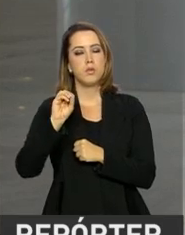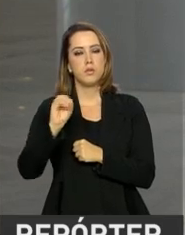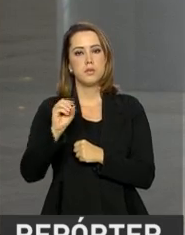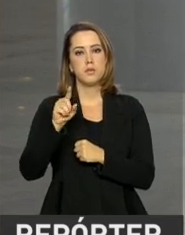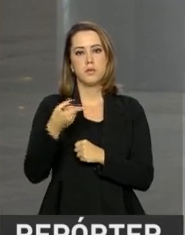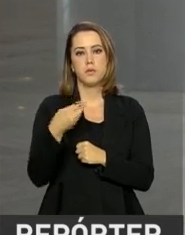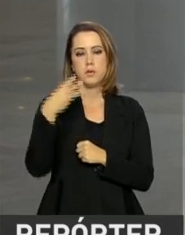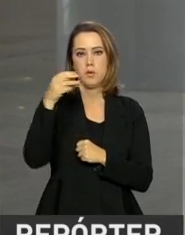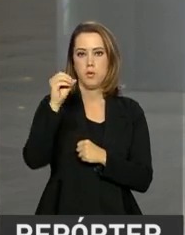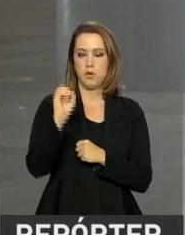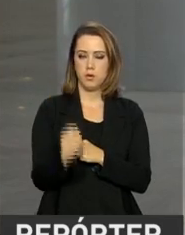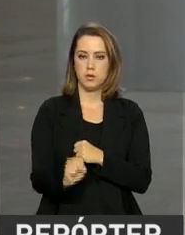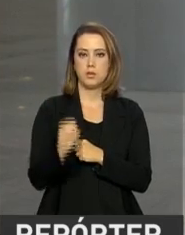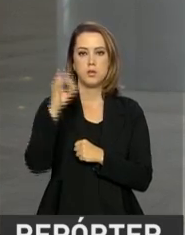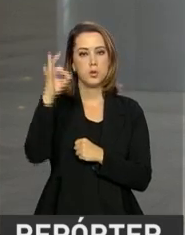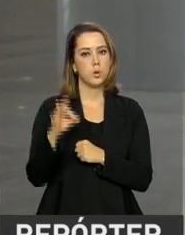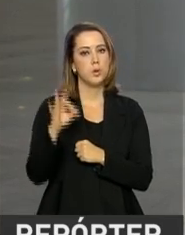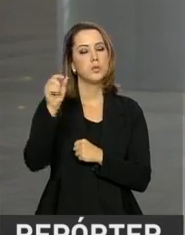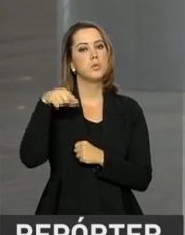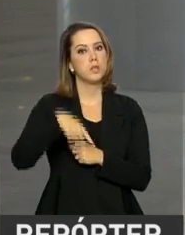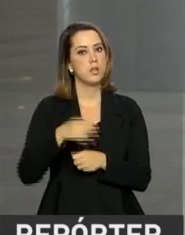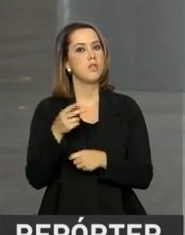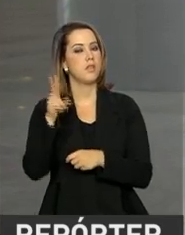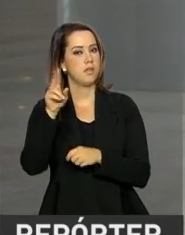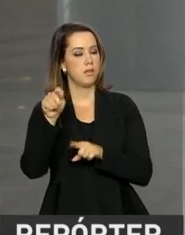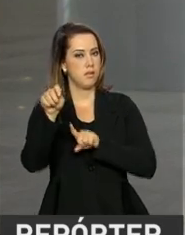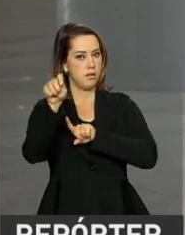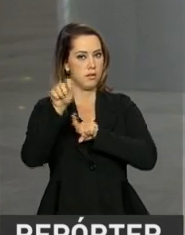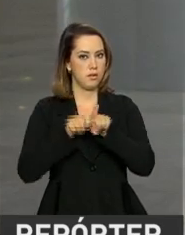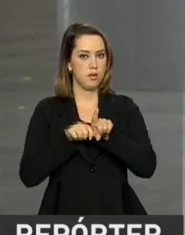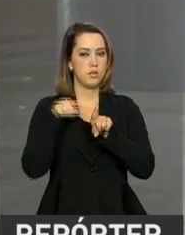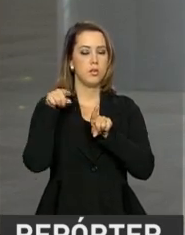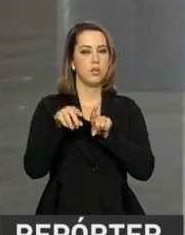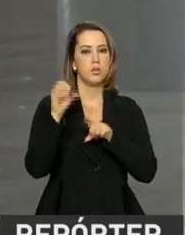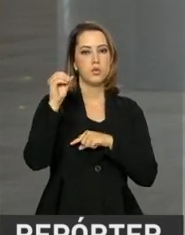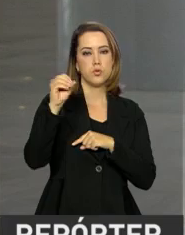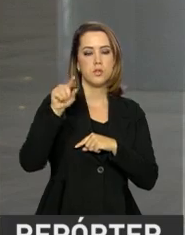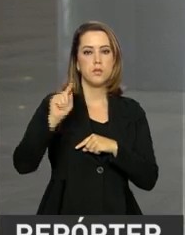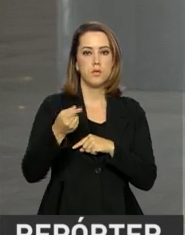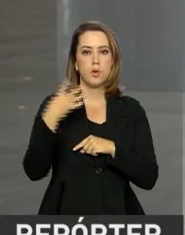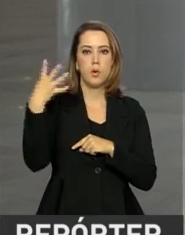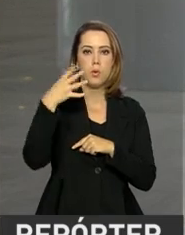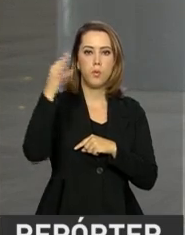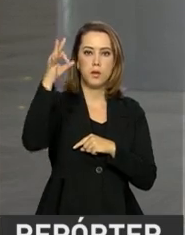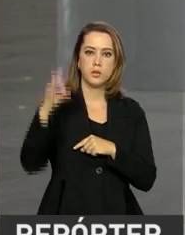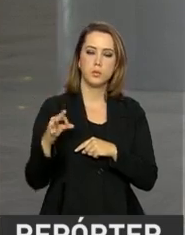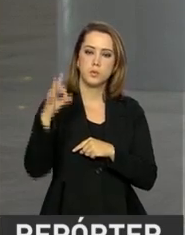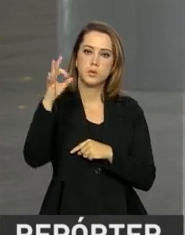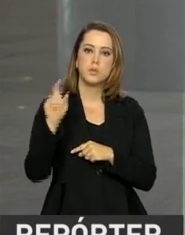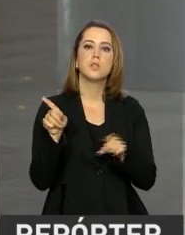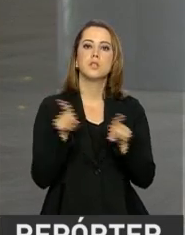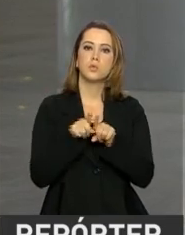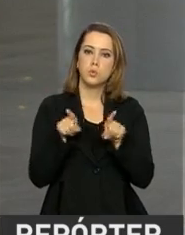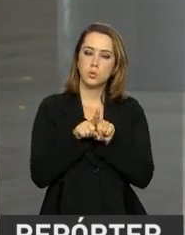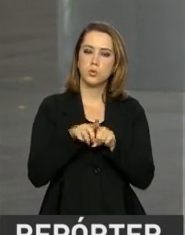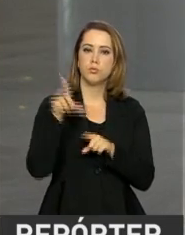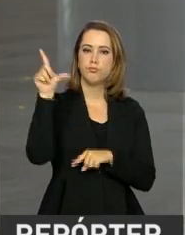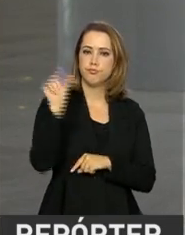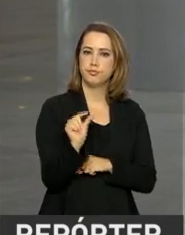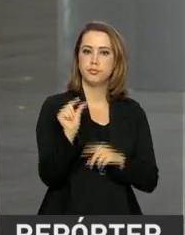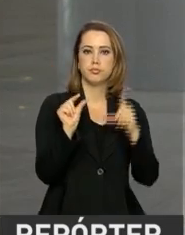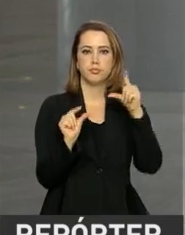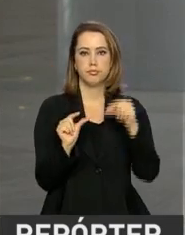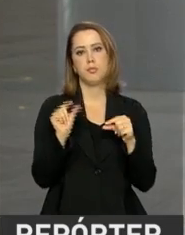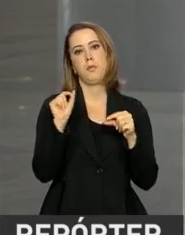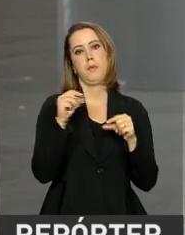0,38% neste mês a inflação pelo IPCA 15 foi de 0,44% também bem menor do que